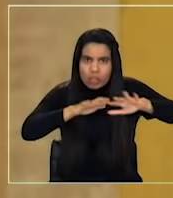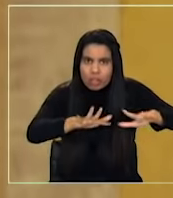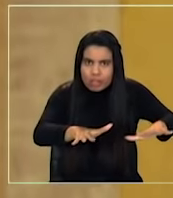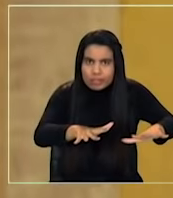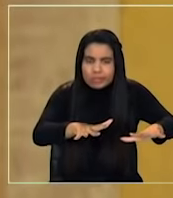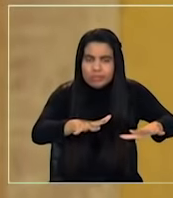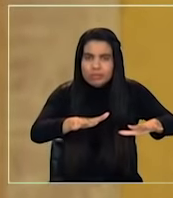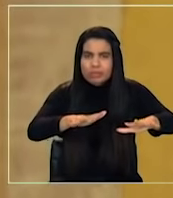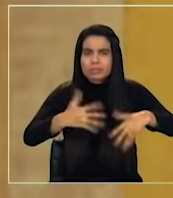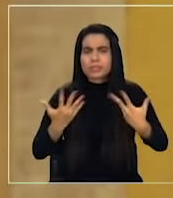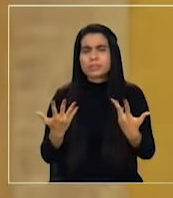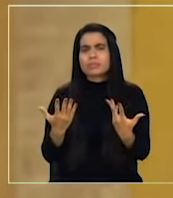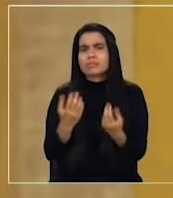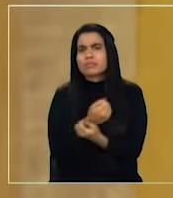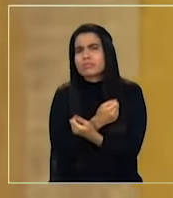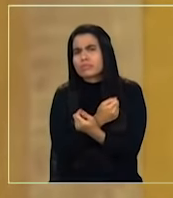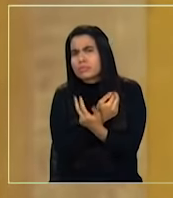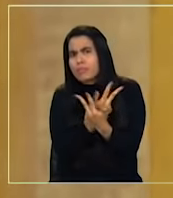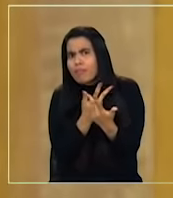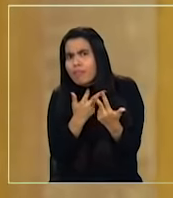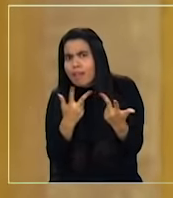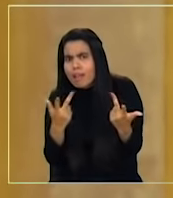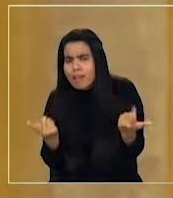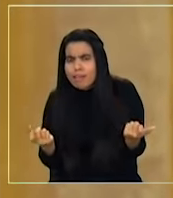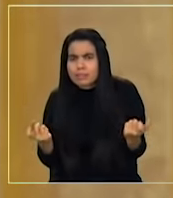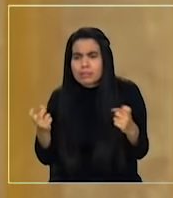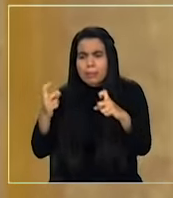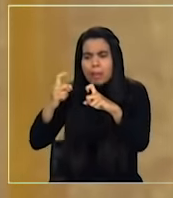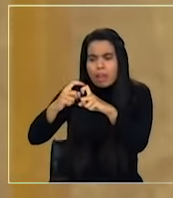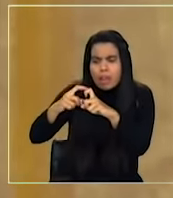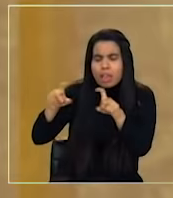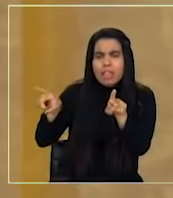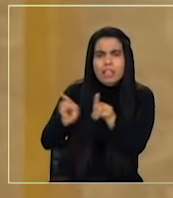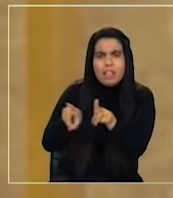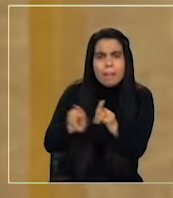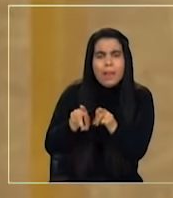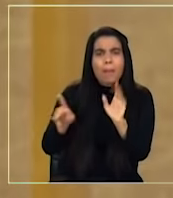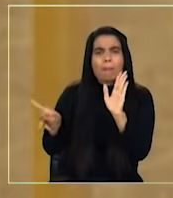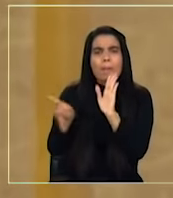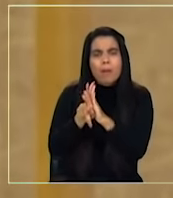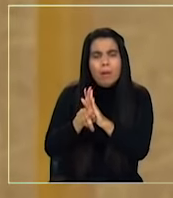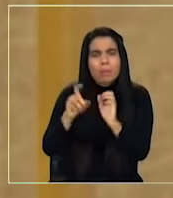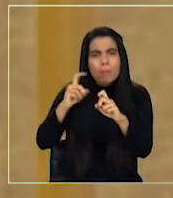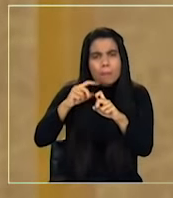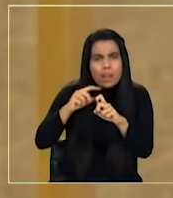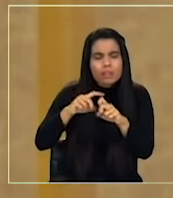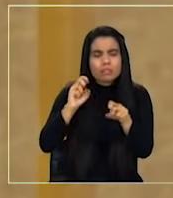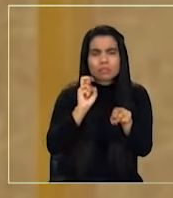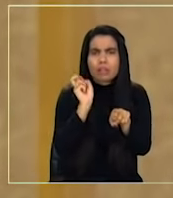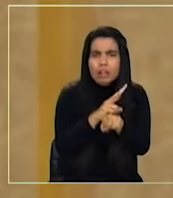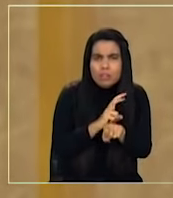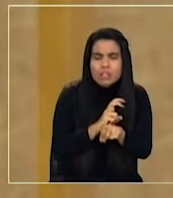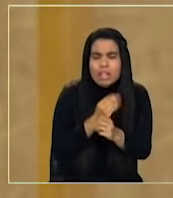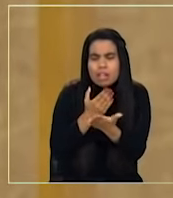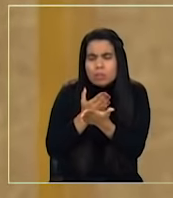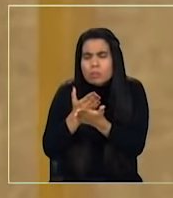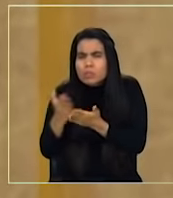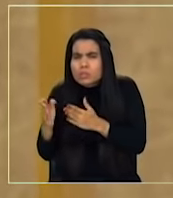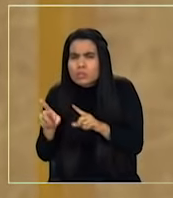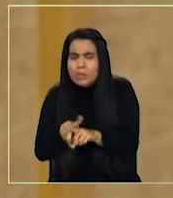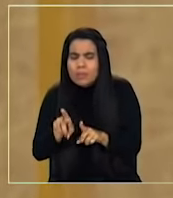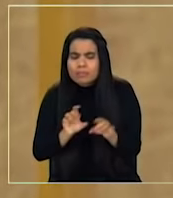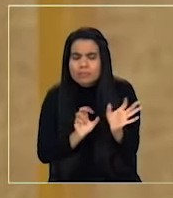muitos especialistas começaram a projetar os números de